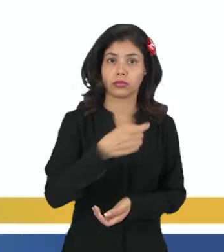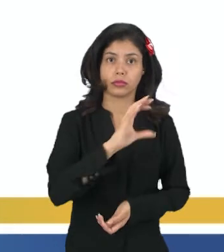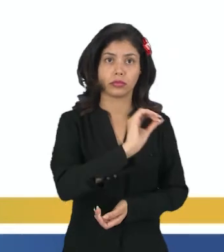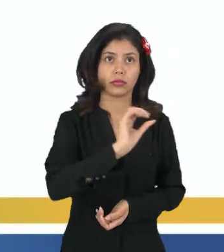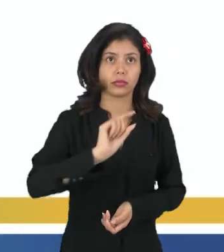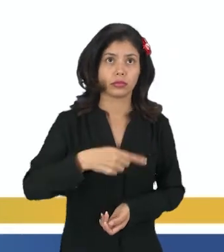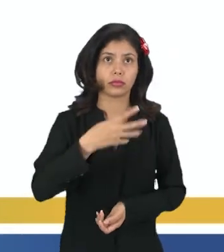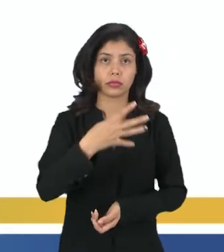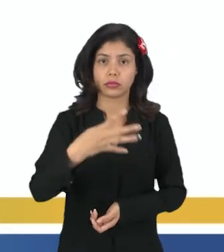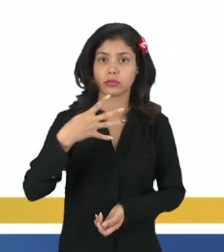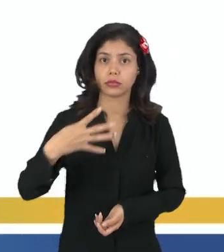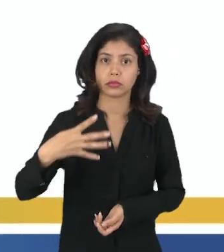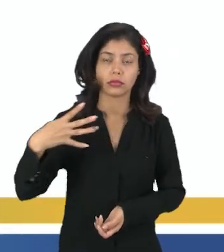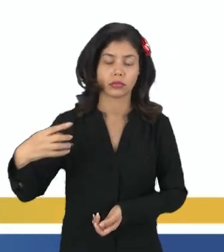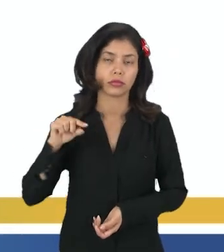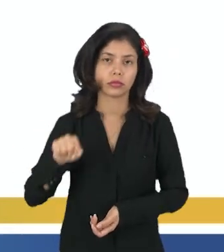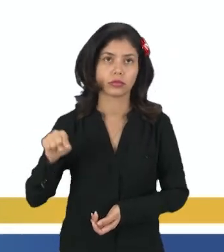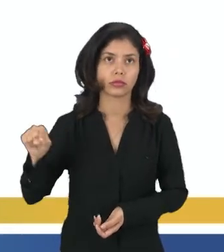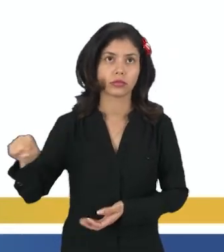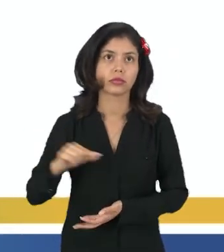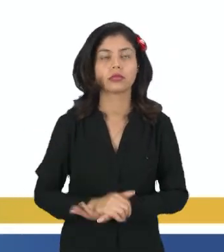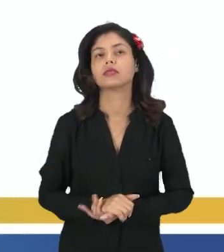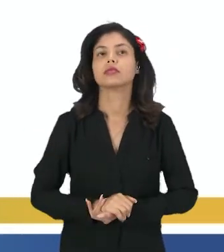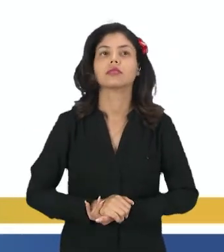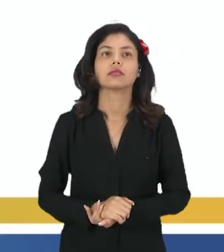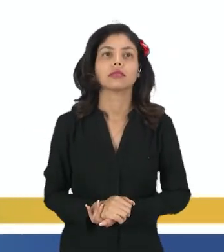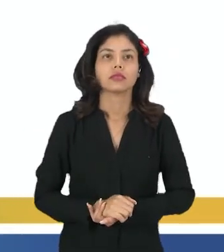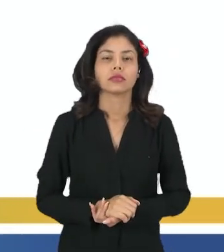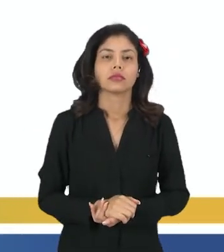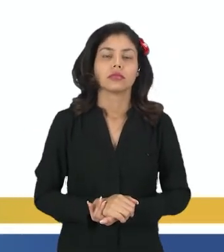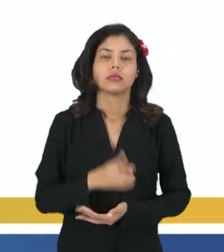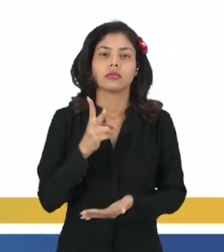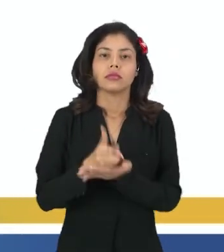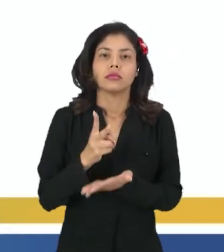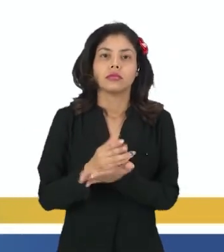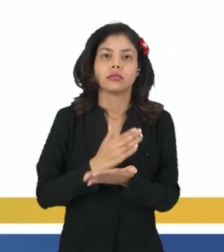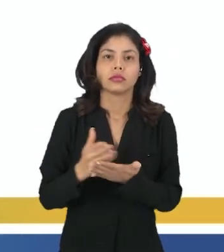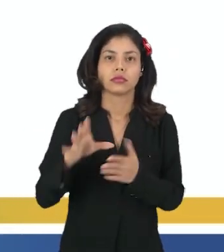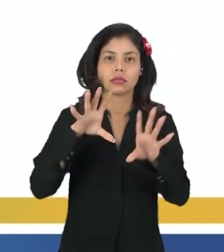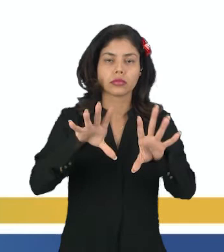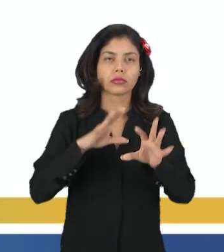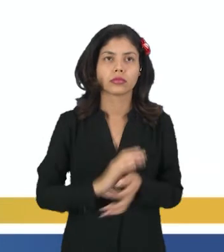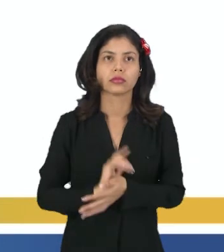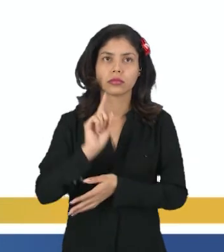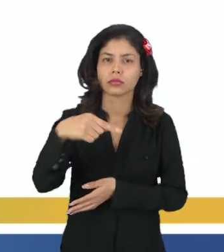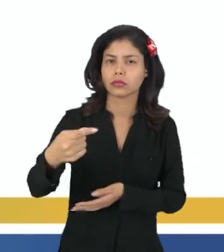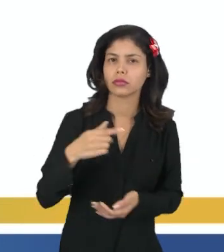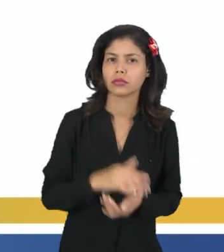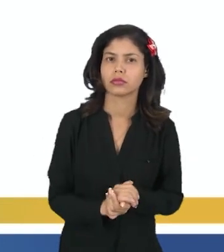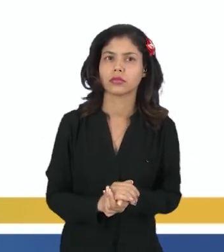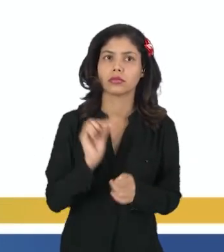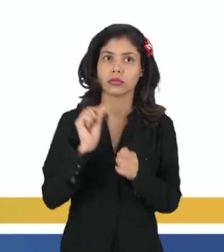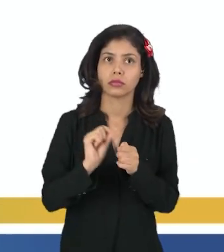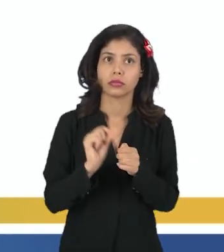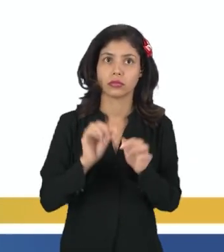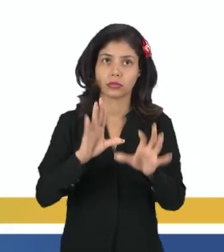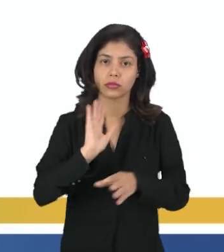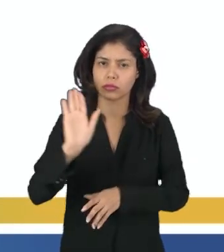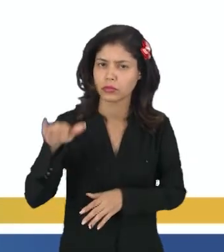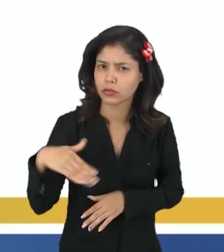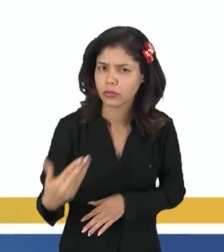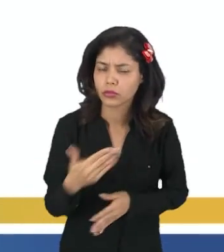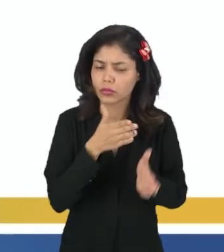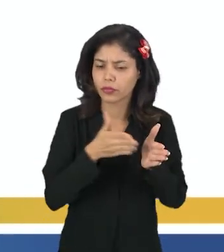é = 0,444 OK sempre começa assim e depois que você fizer isto